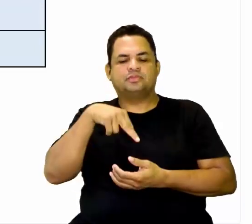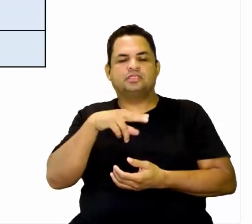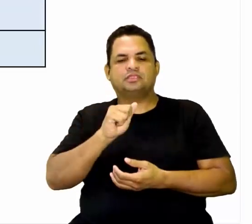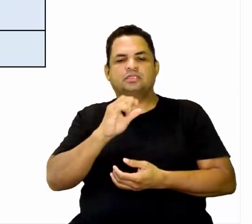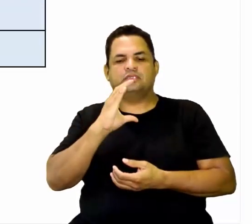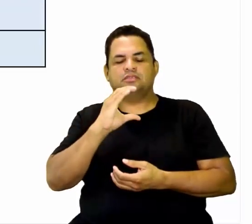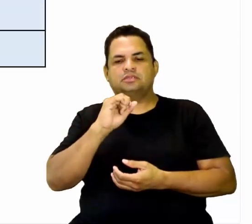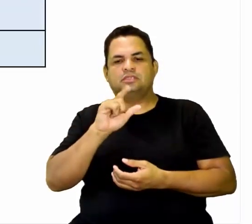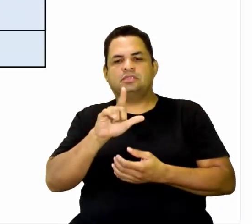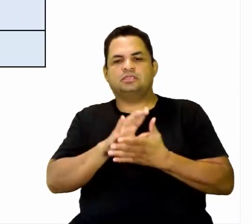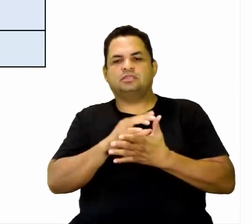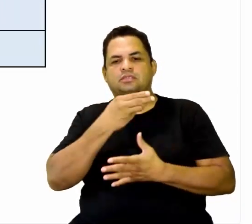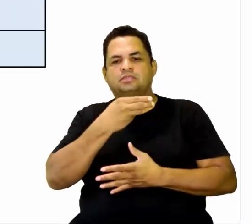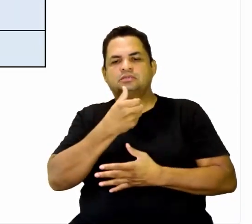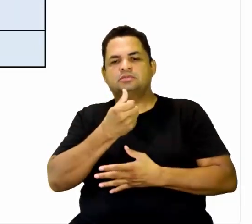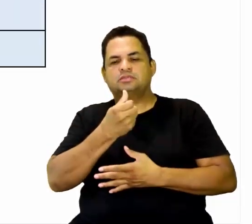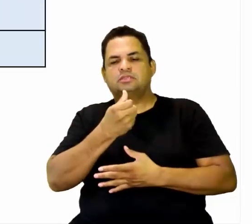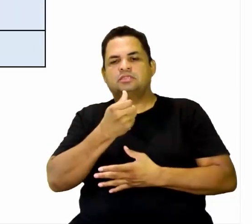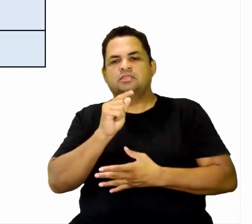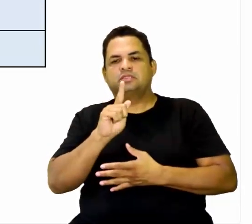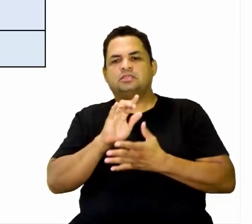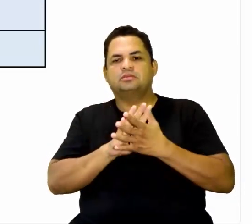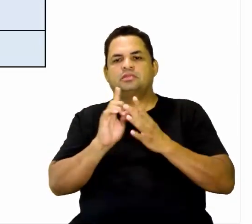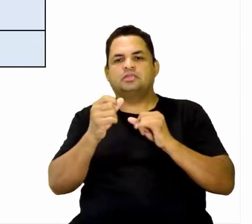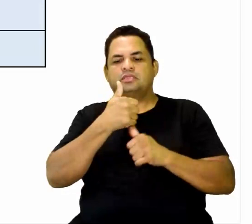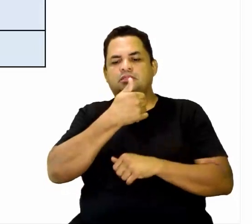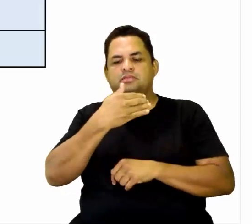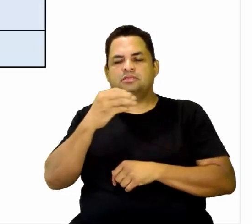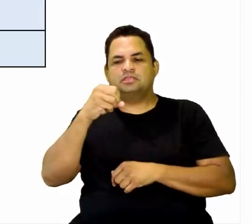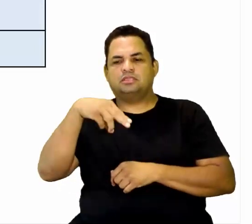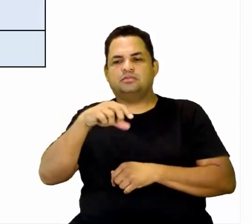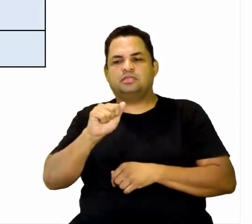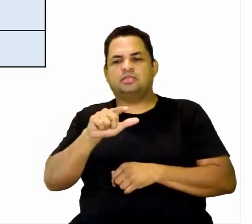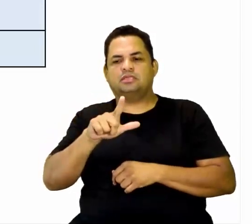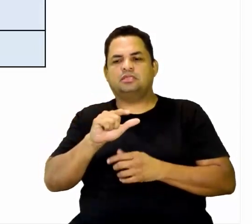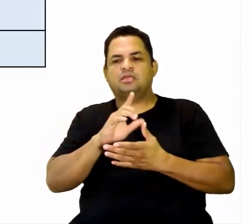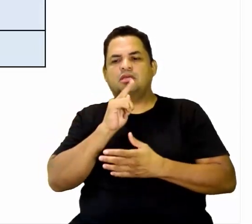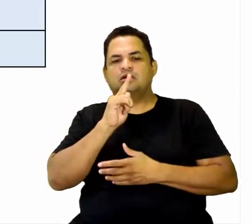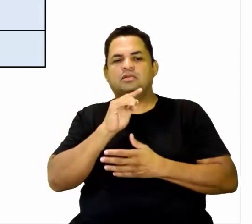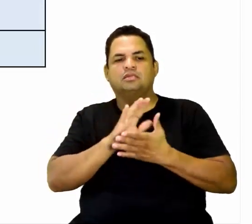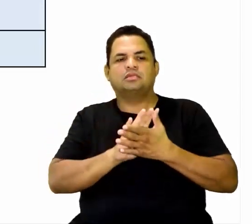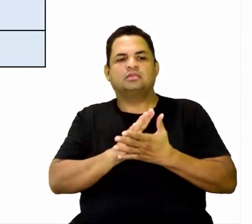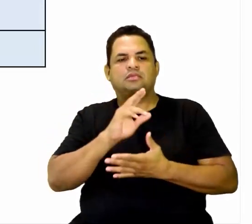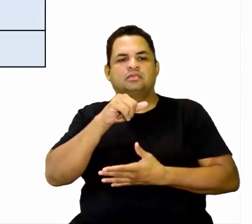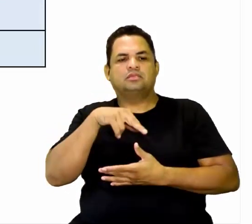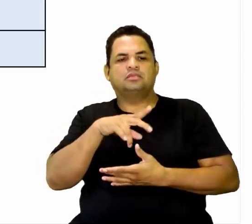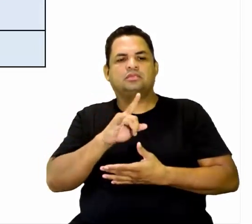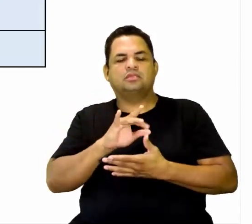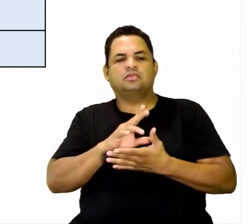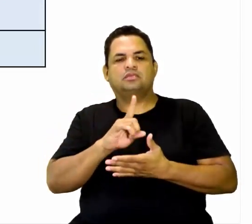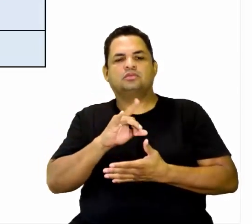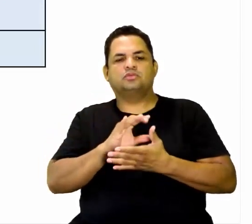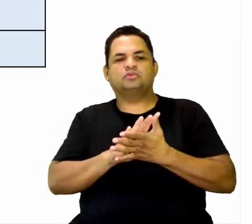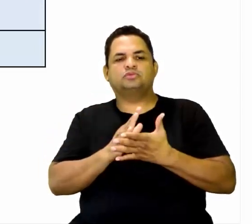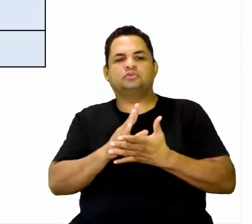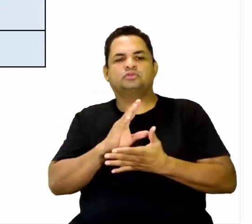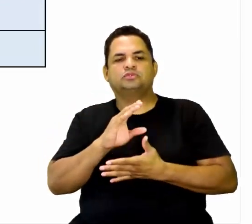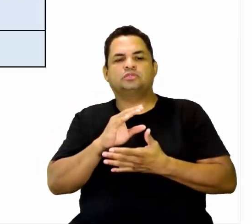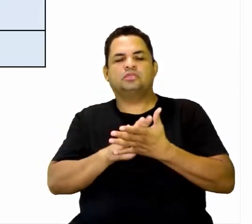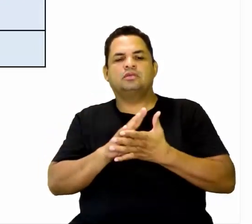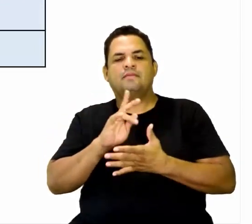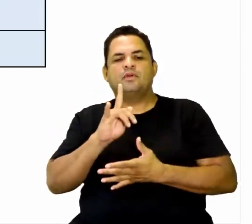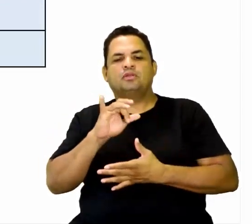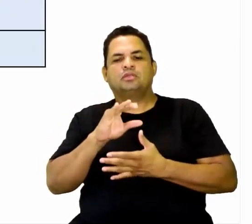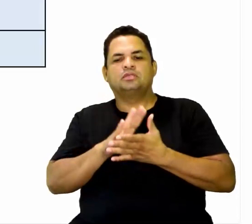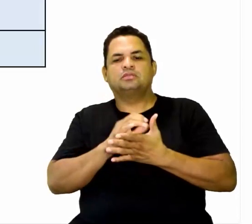36 gramas por 100 ml de água. O nitrato de potássio, 52 gramas